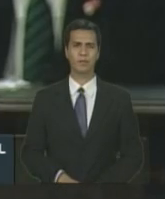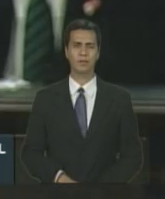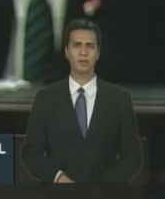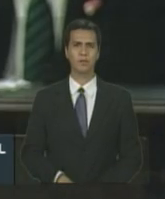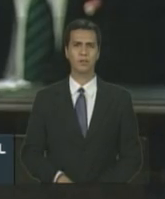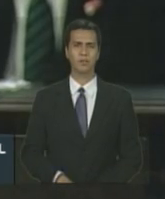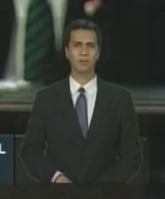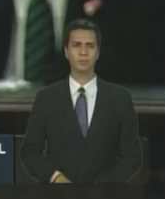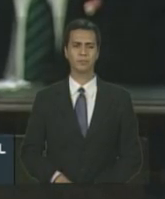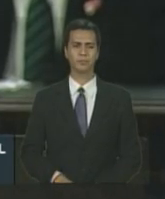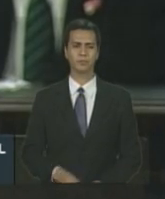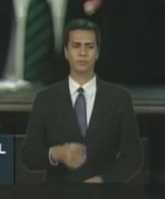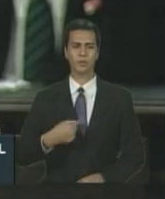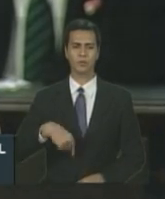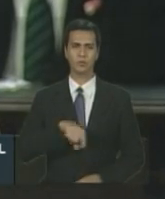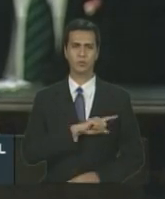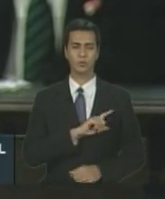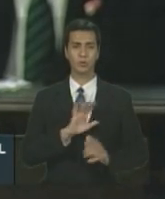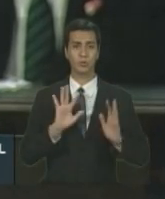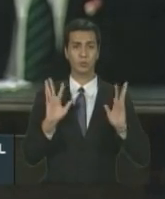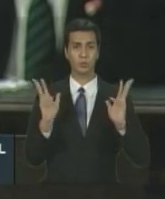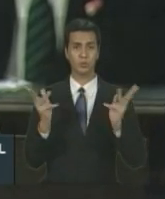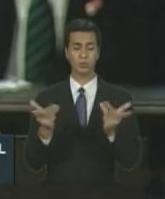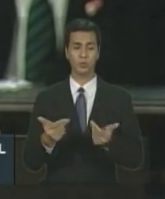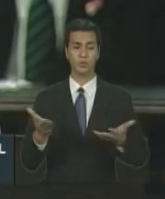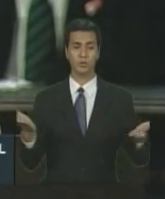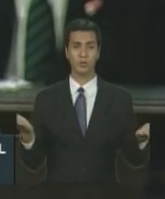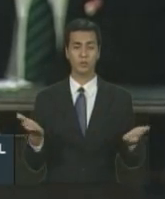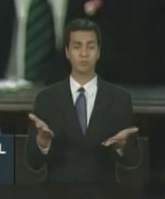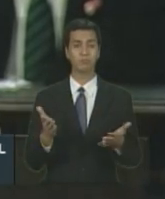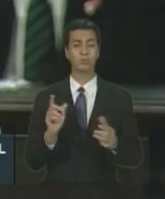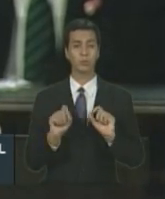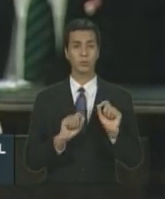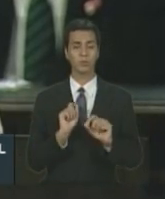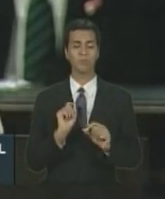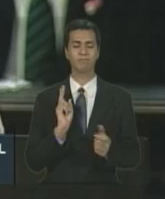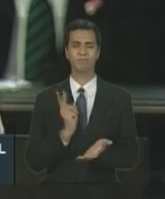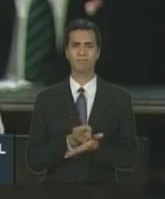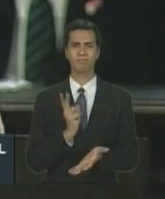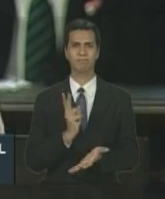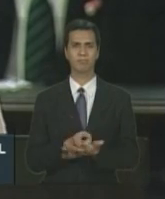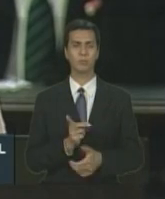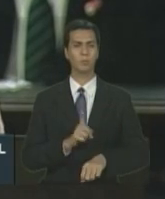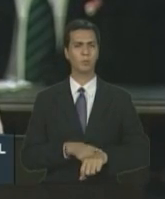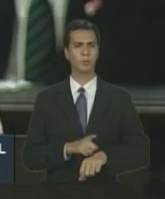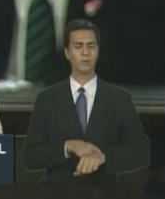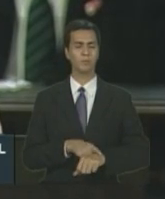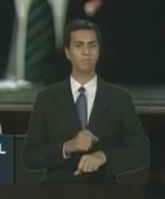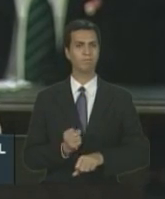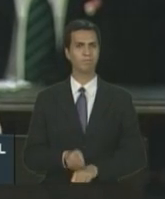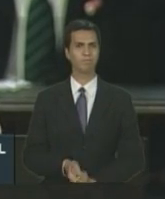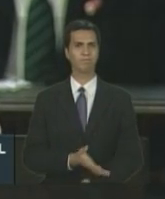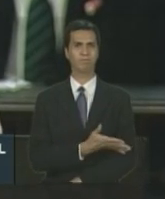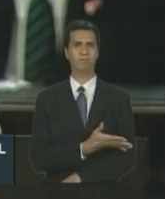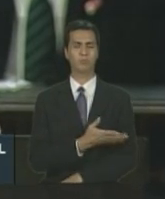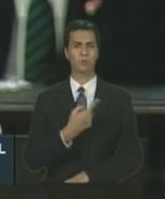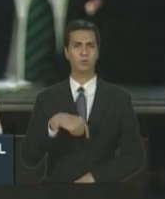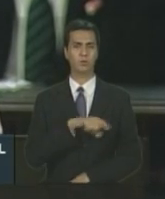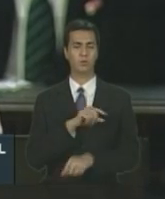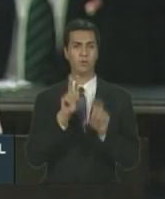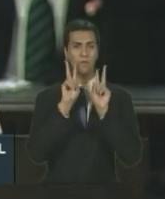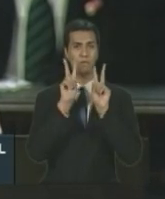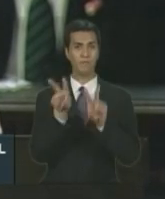Para todos nós, sempre é um momento muito forte quando se olha as